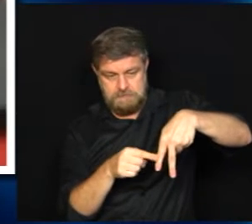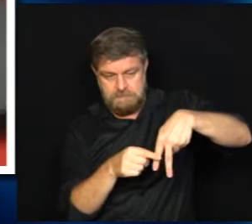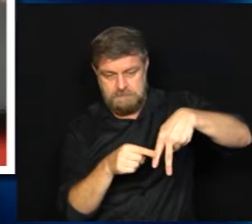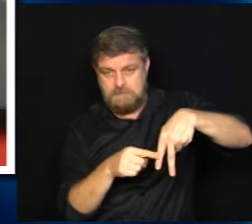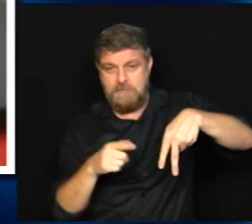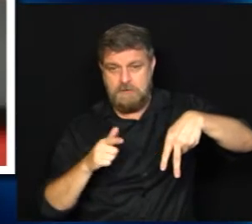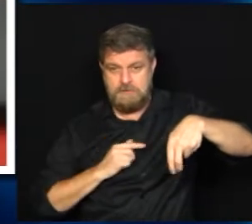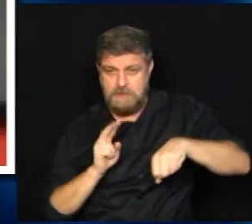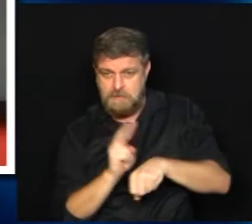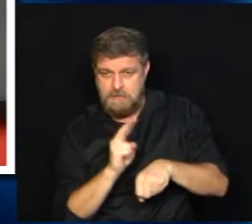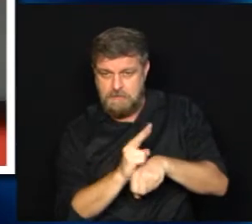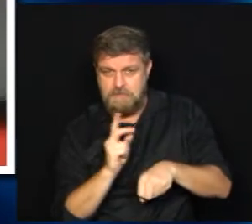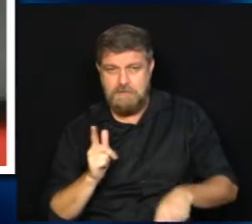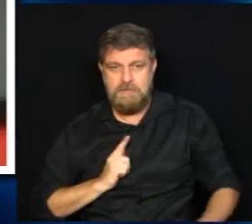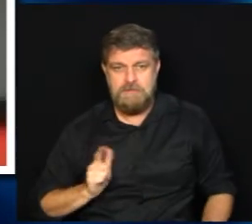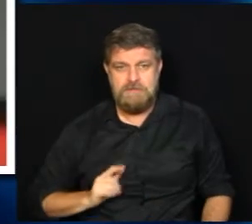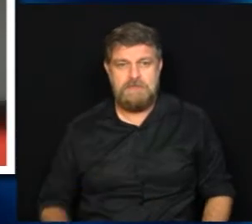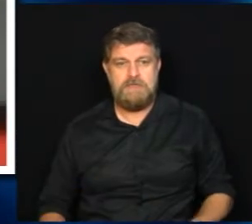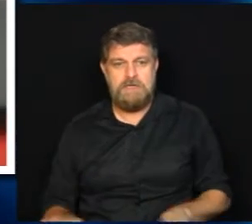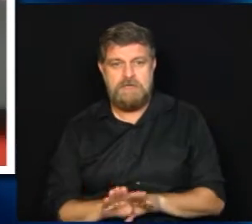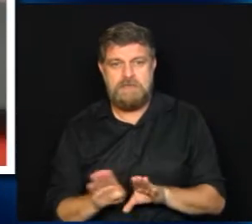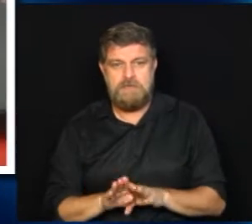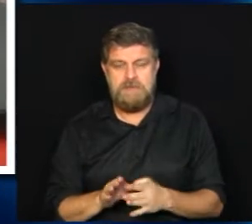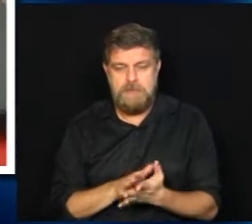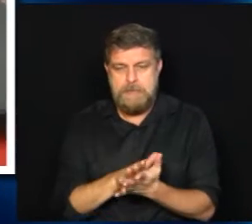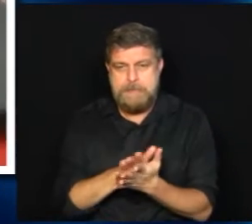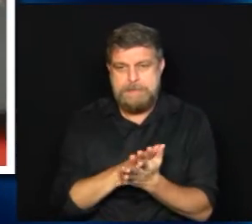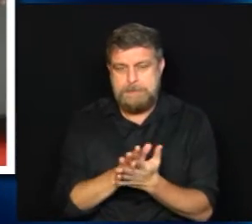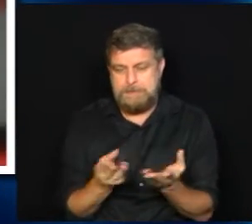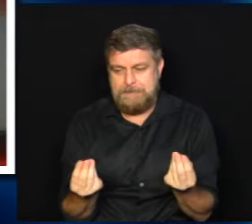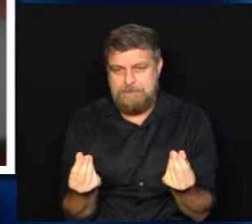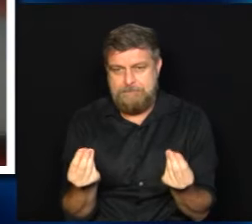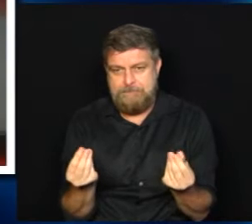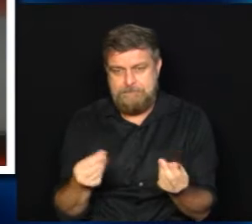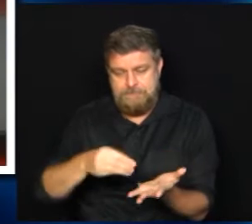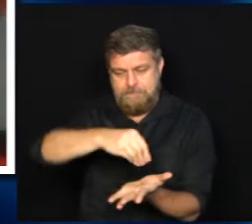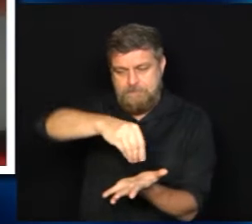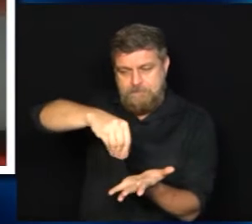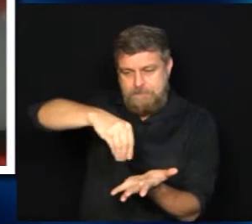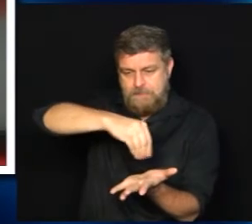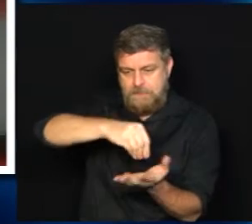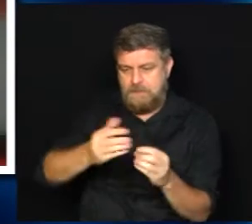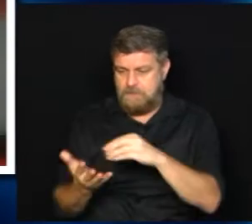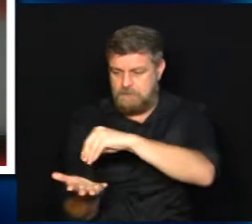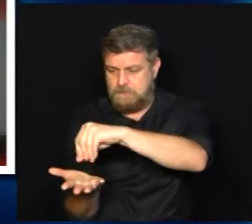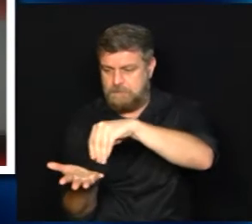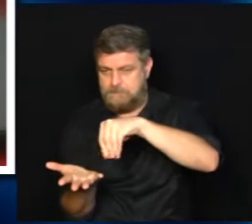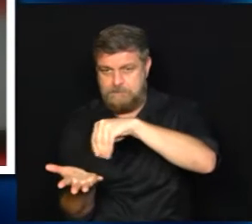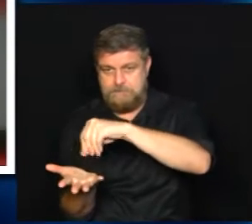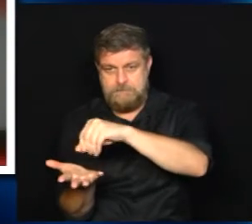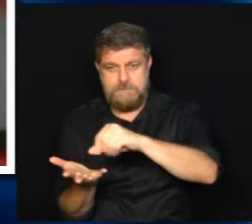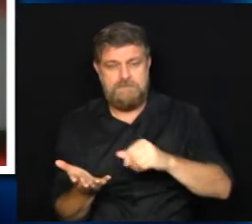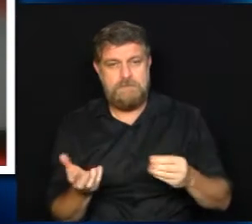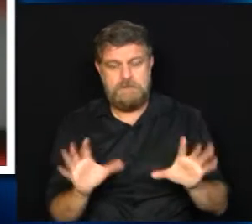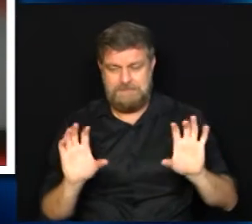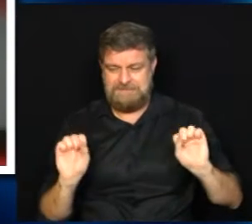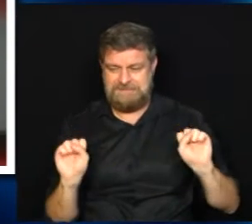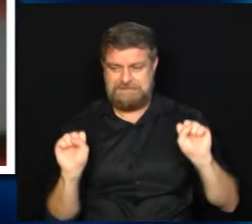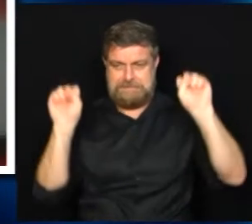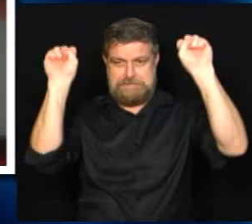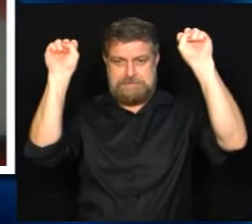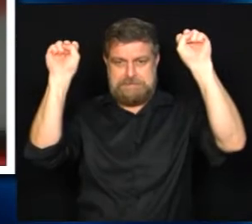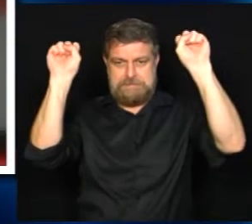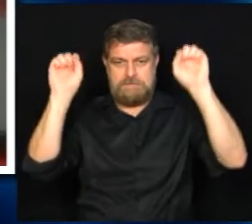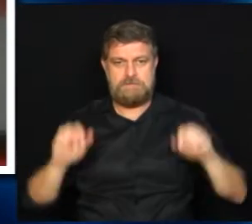são esses acessórios. A gente tem o magnésio, que é para não deixar a mão escorregar. Ok. E é isso. E